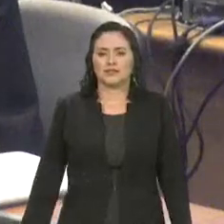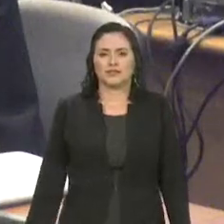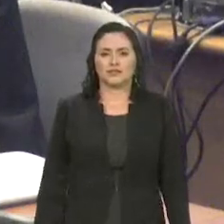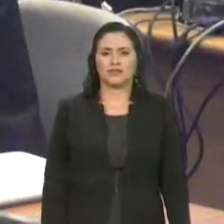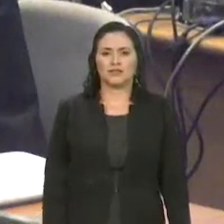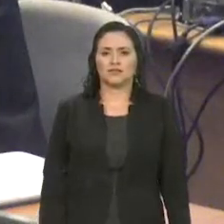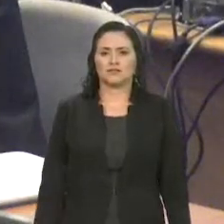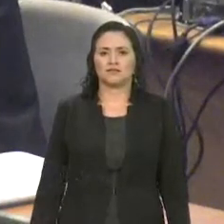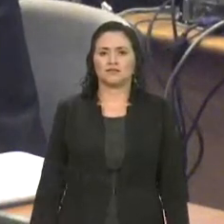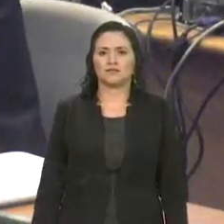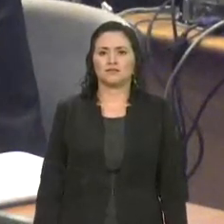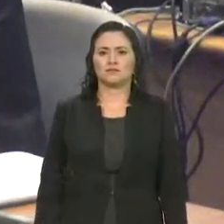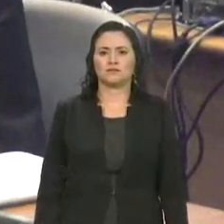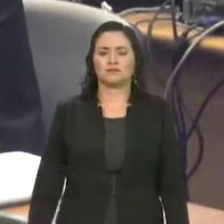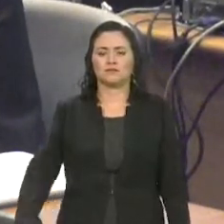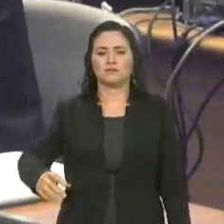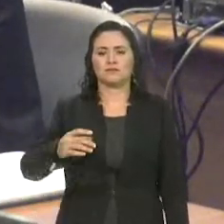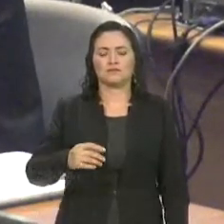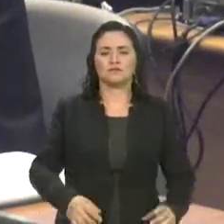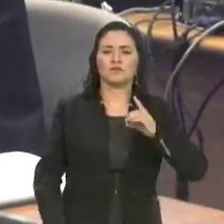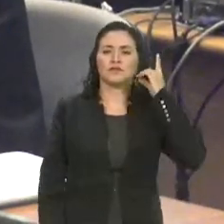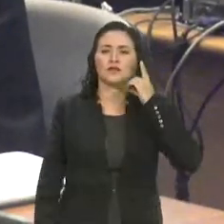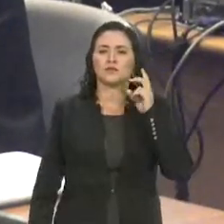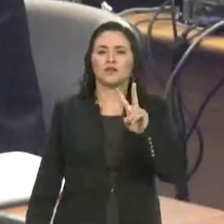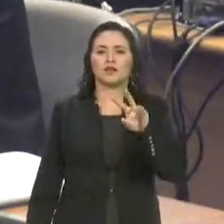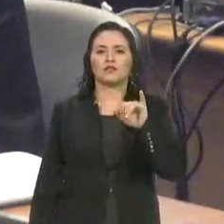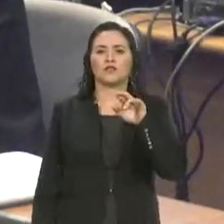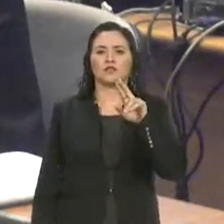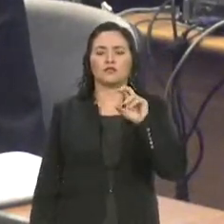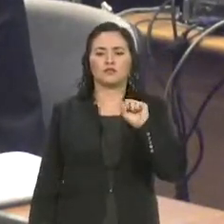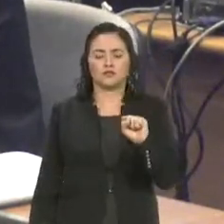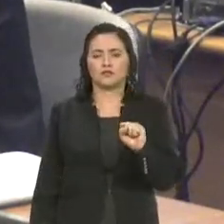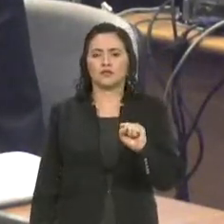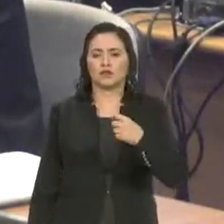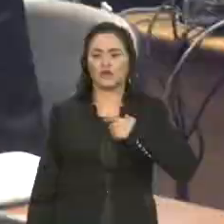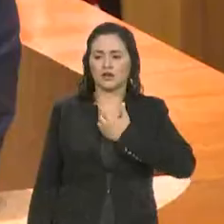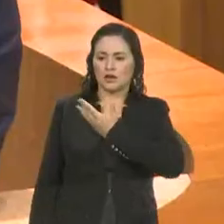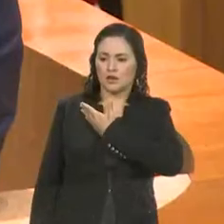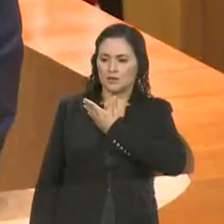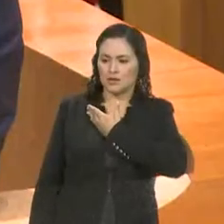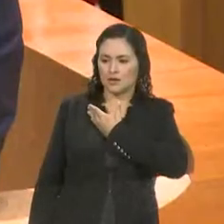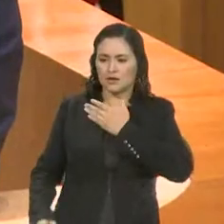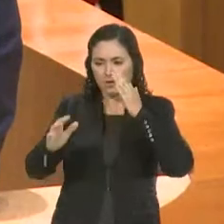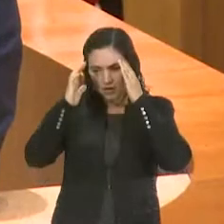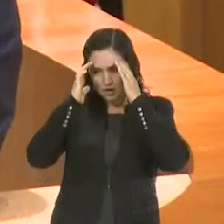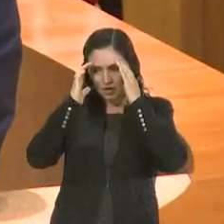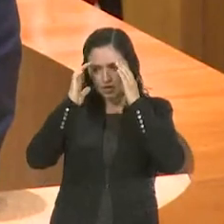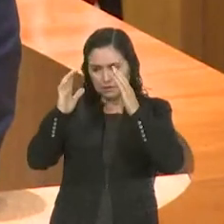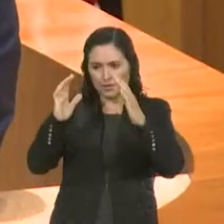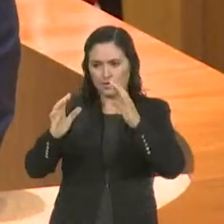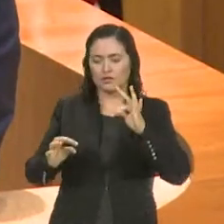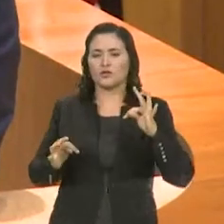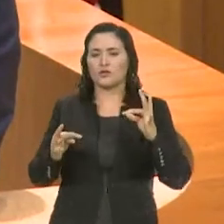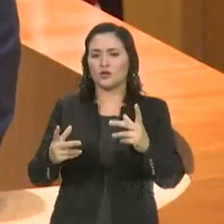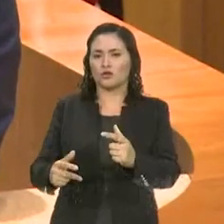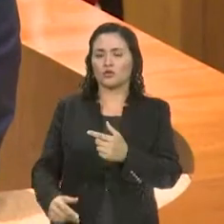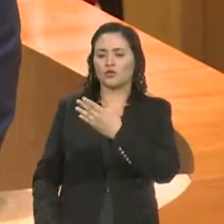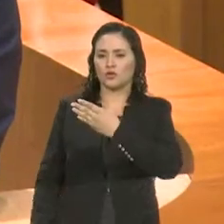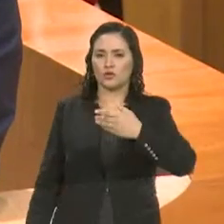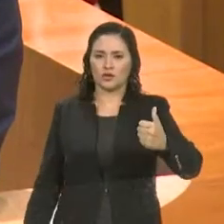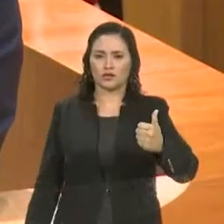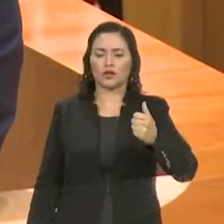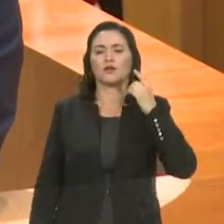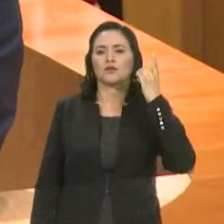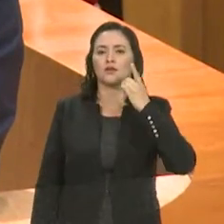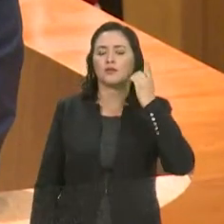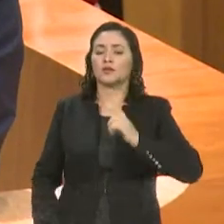Betadinho Slouro, eu tenho amizade e respeito com todos os 41 deputados, mas eu